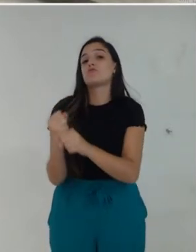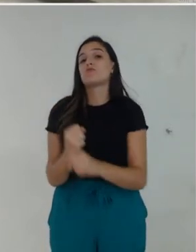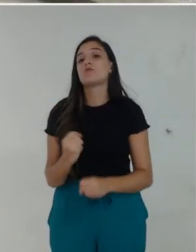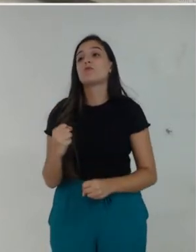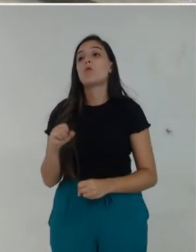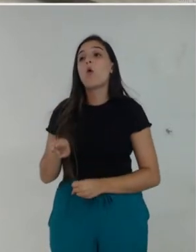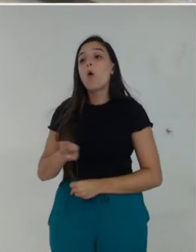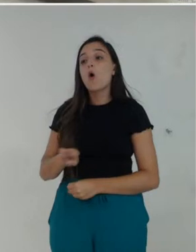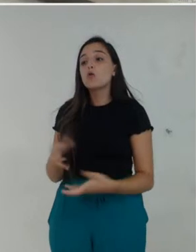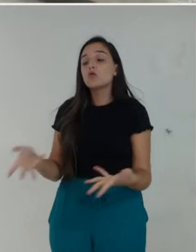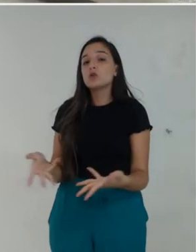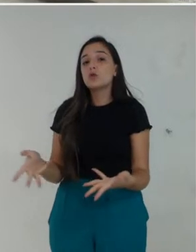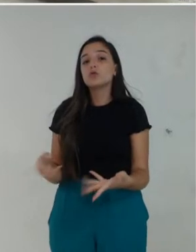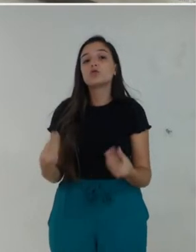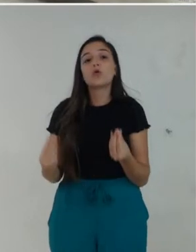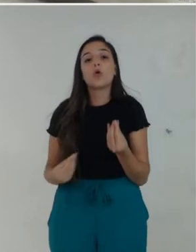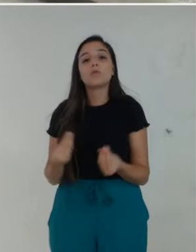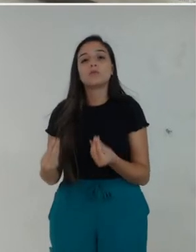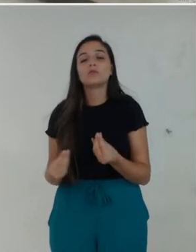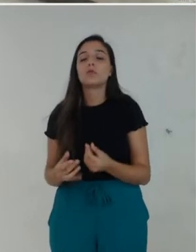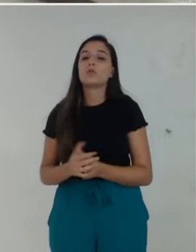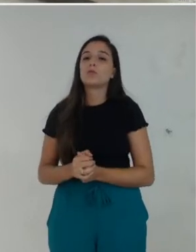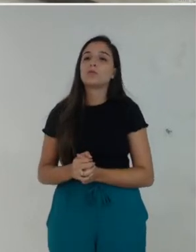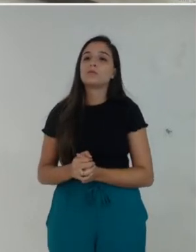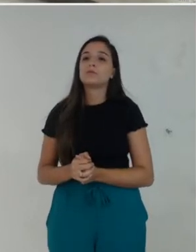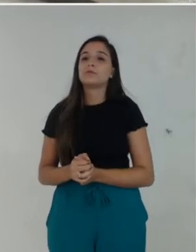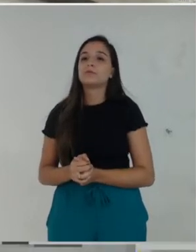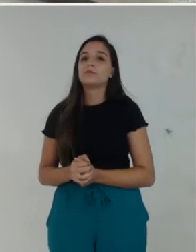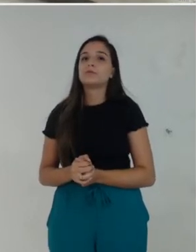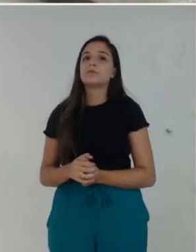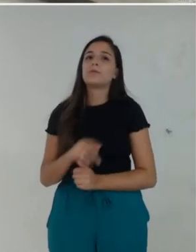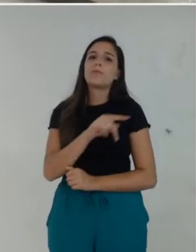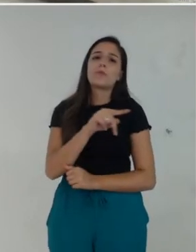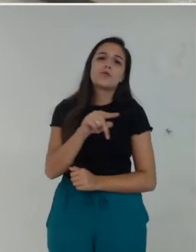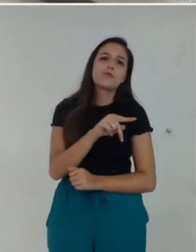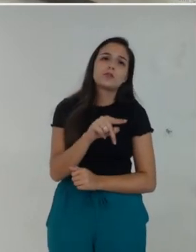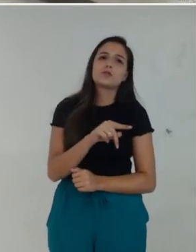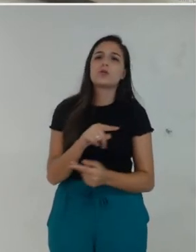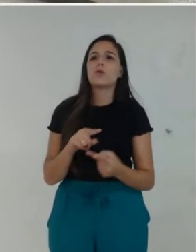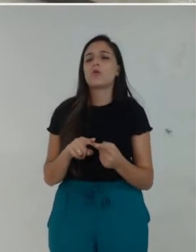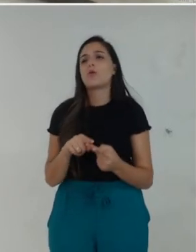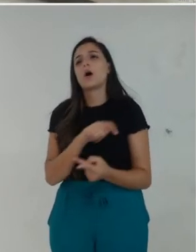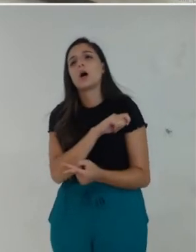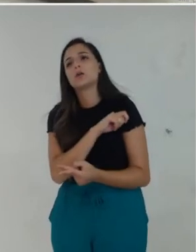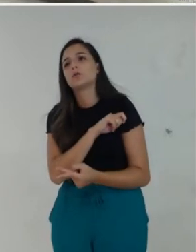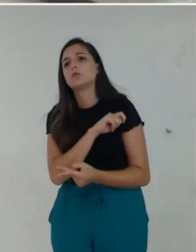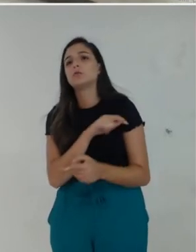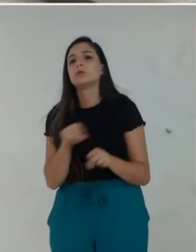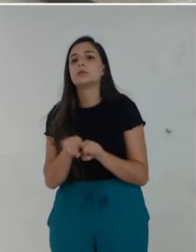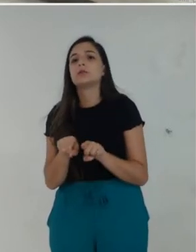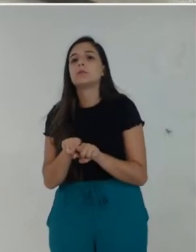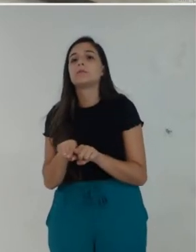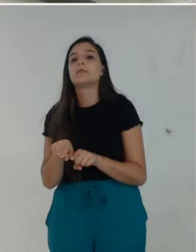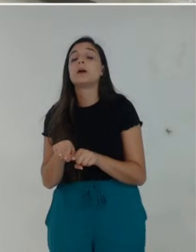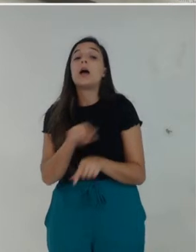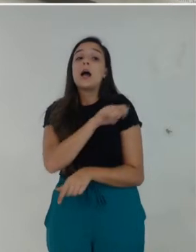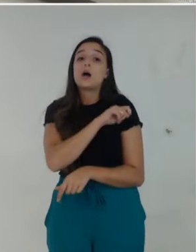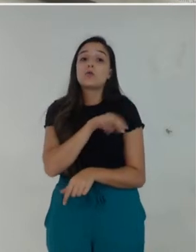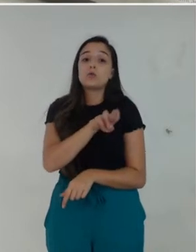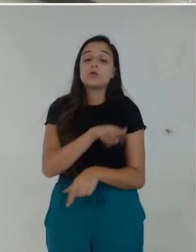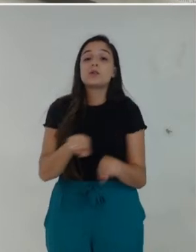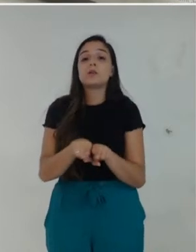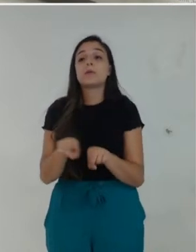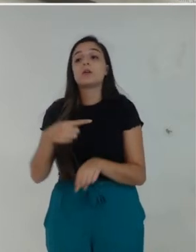utilizado não só pelos discentes, mas também por nós docentes nas